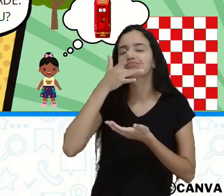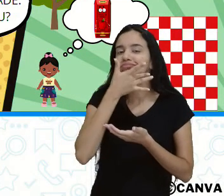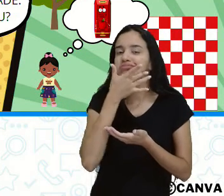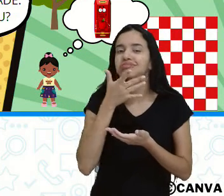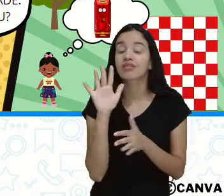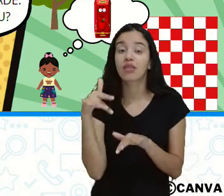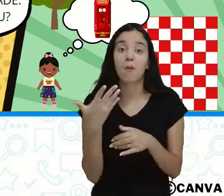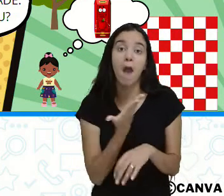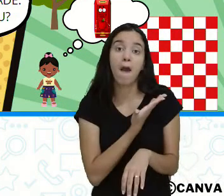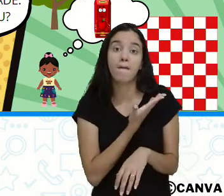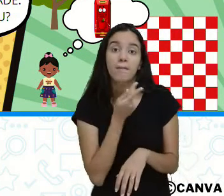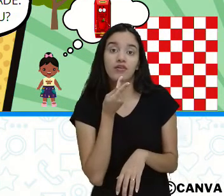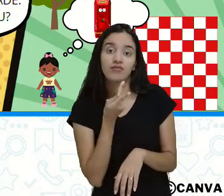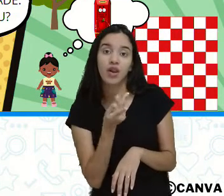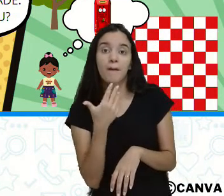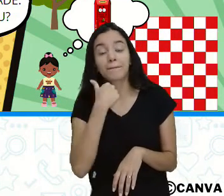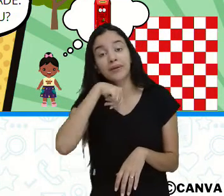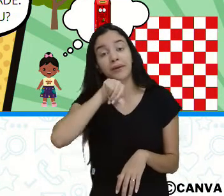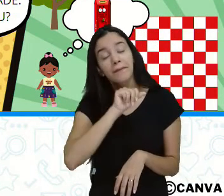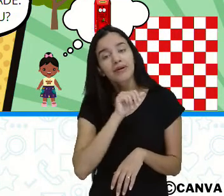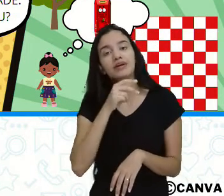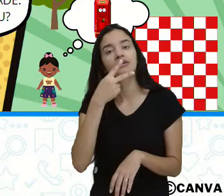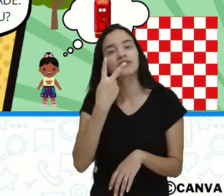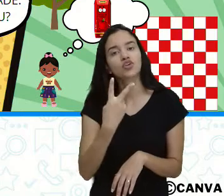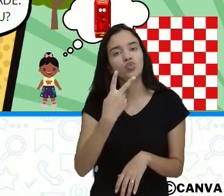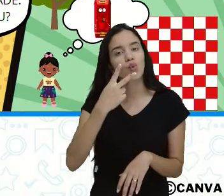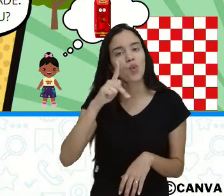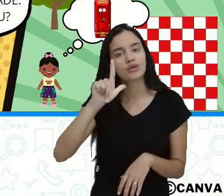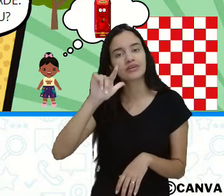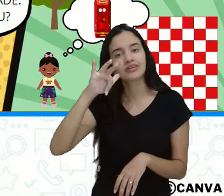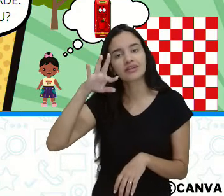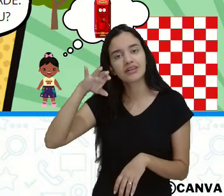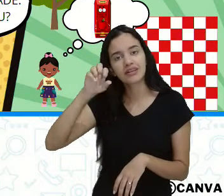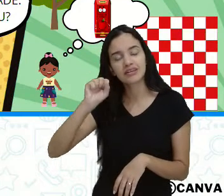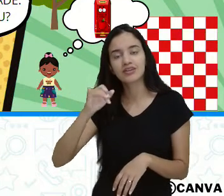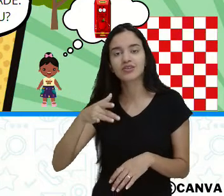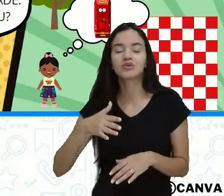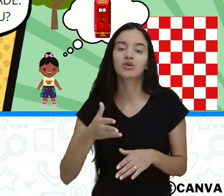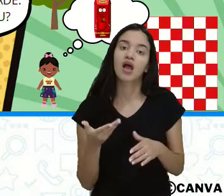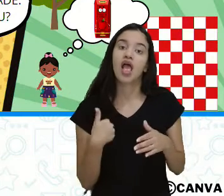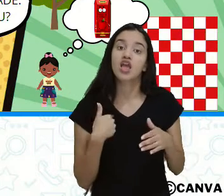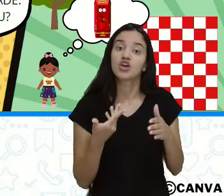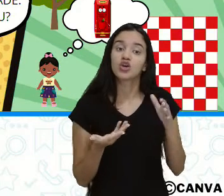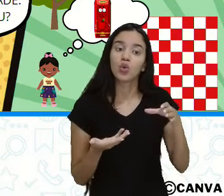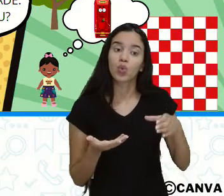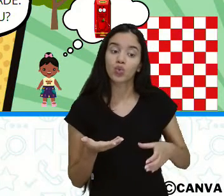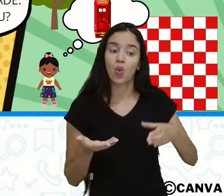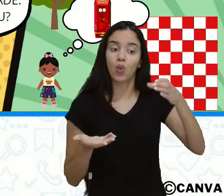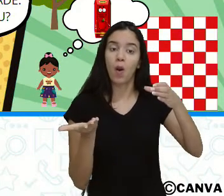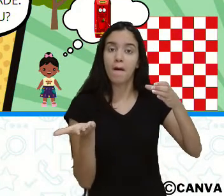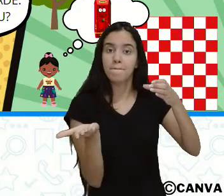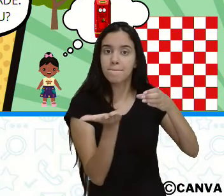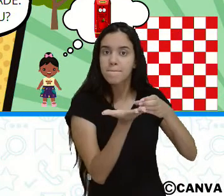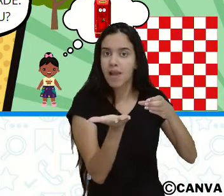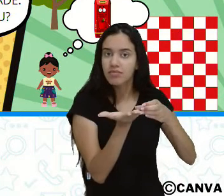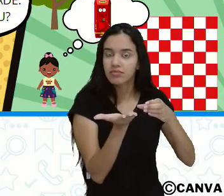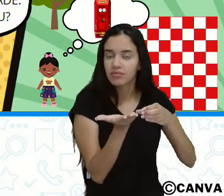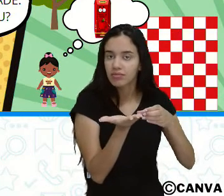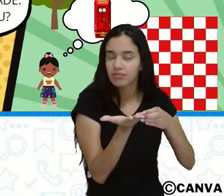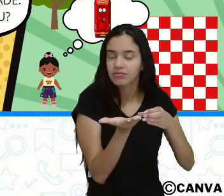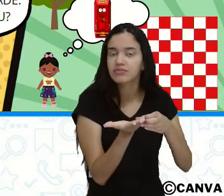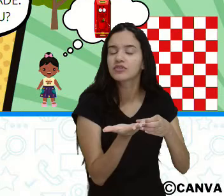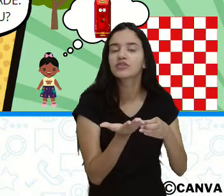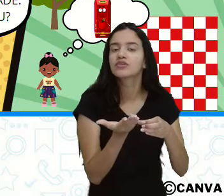amiga disse, minha mãe mandou 2 litros e tomei a metade. Quanto